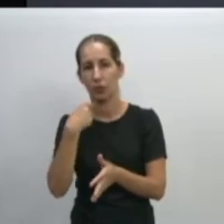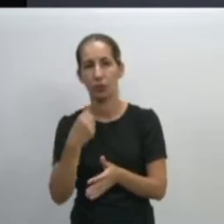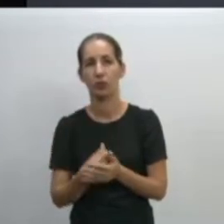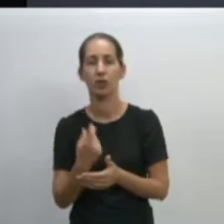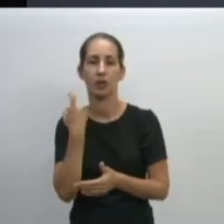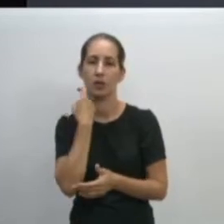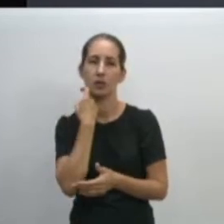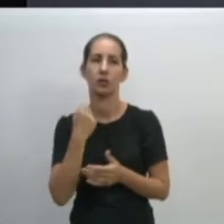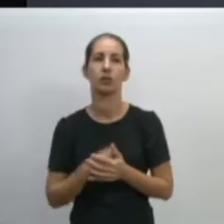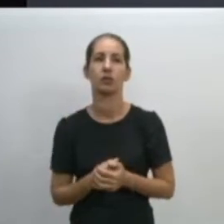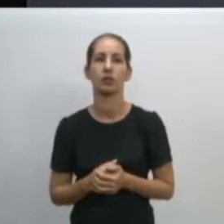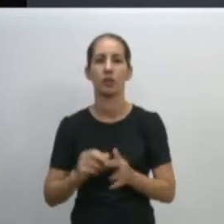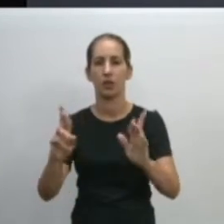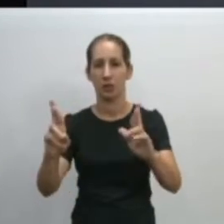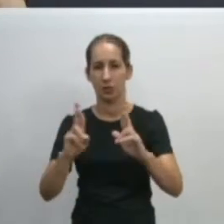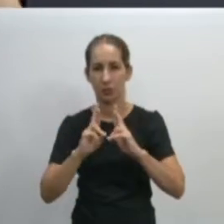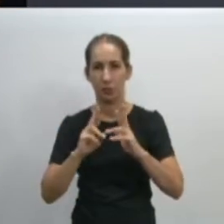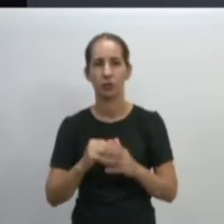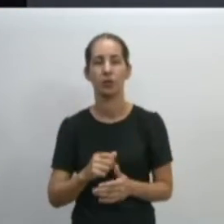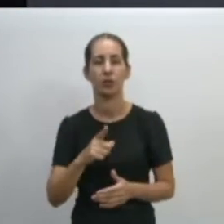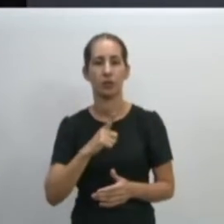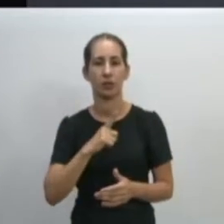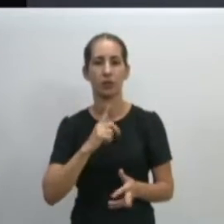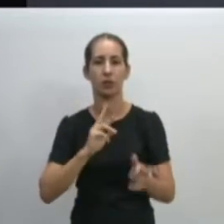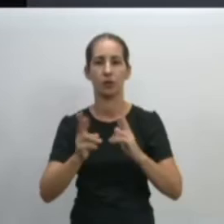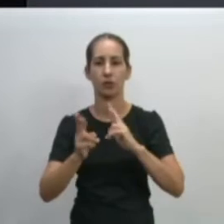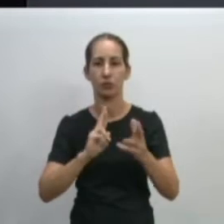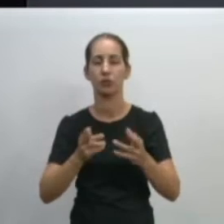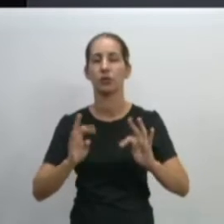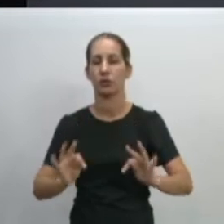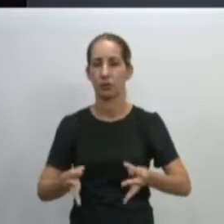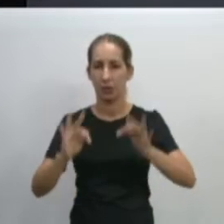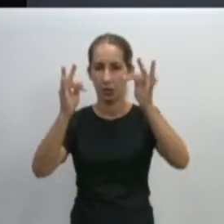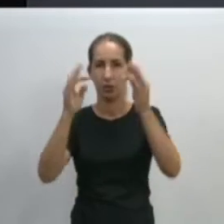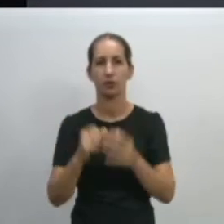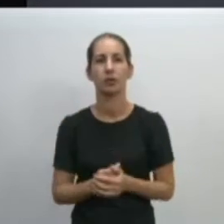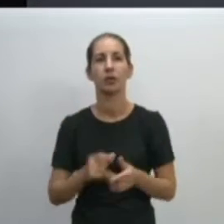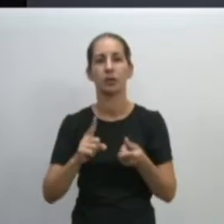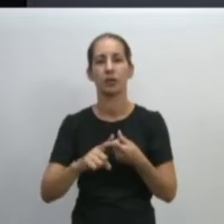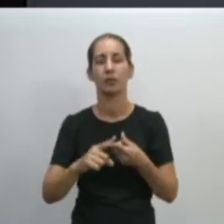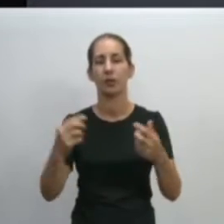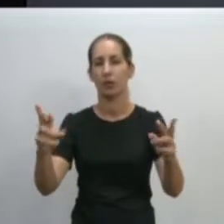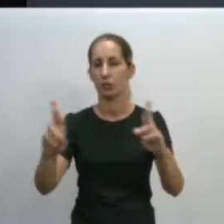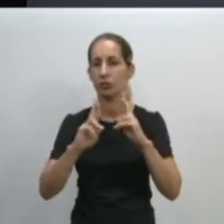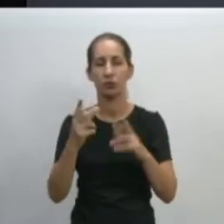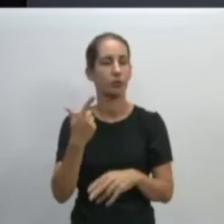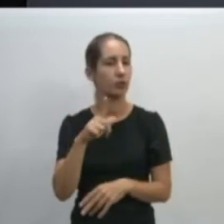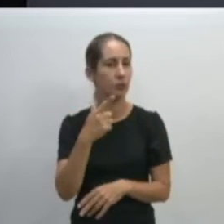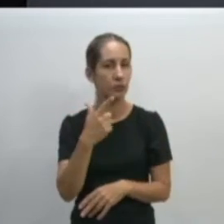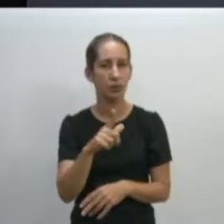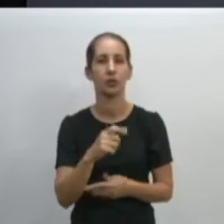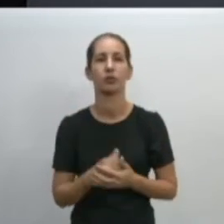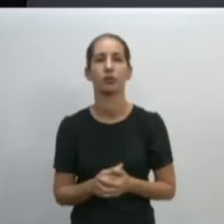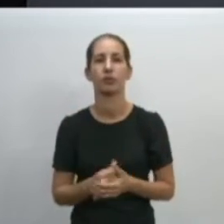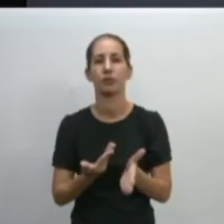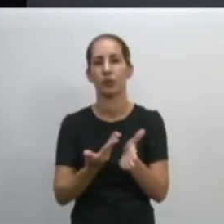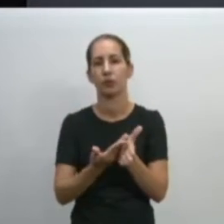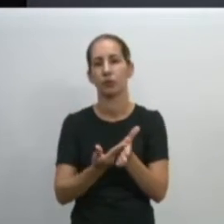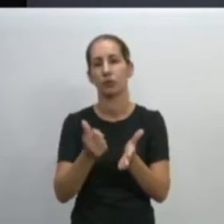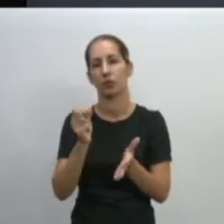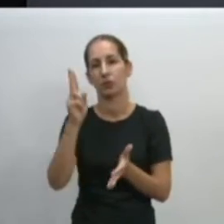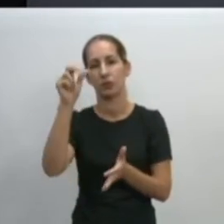o encaminhamento da resposta, que teria uma reunião com os técnicos, e também não encaminhou o estudo solicitado pelo vereador